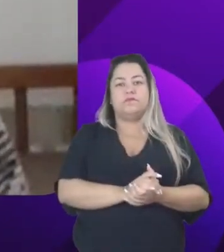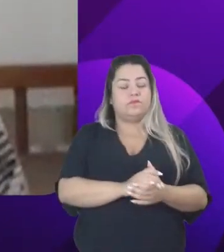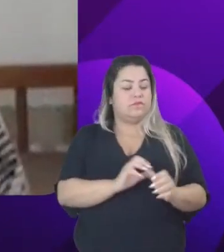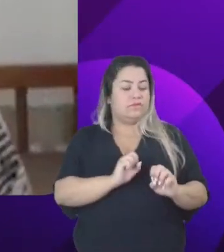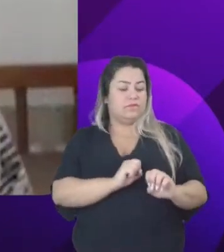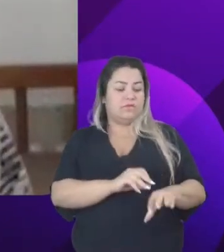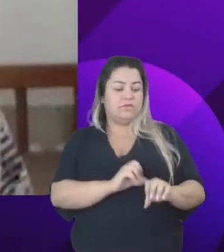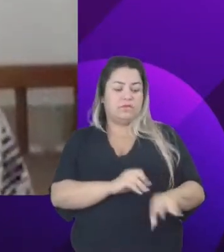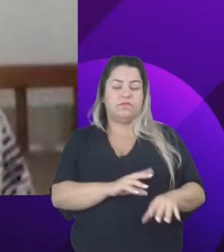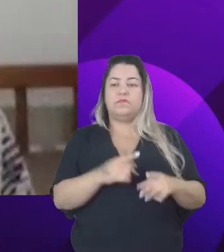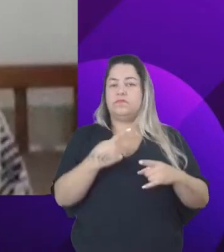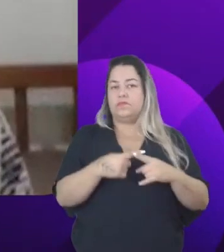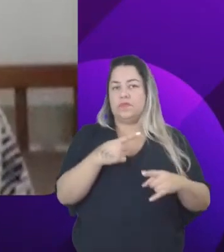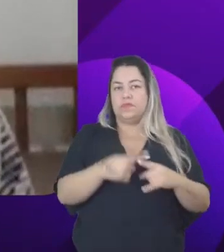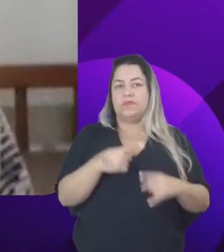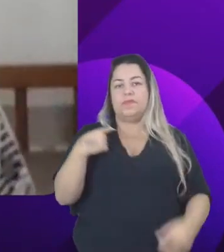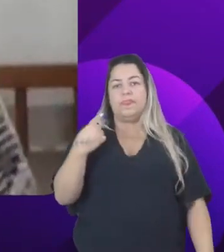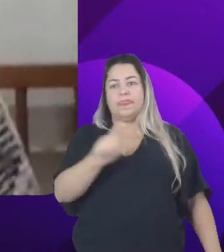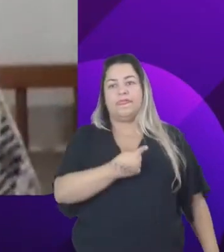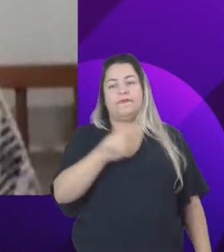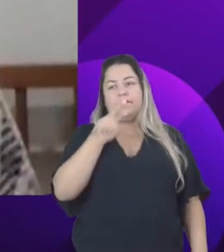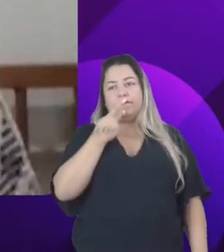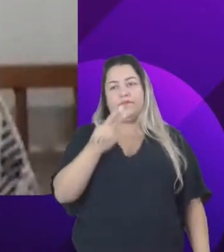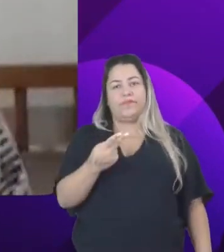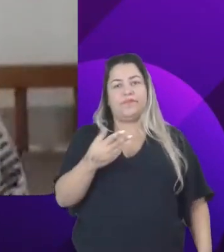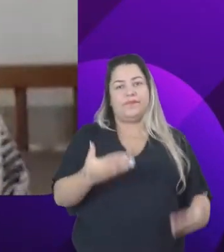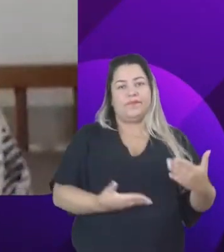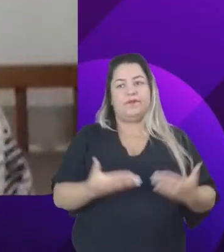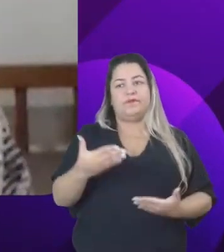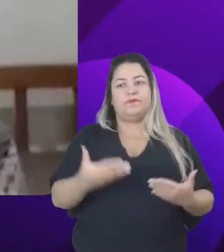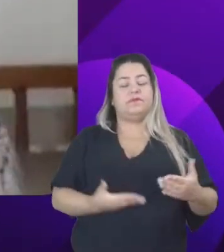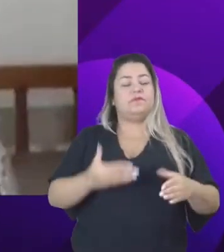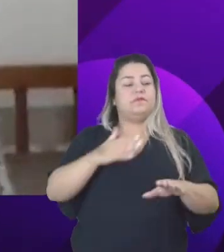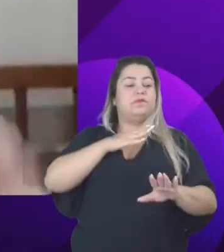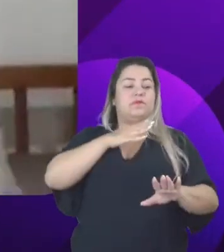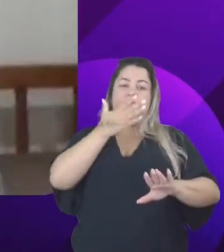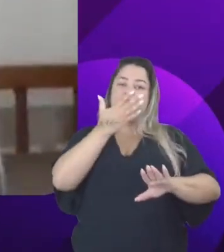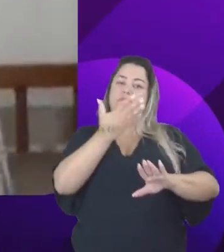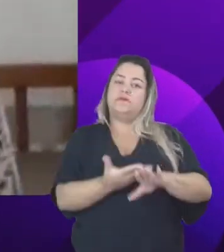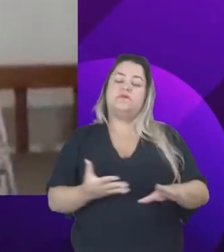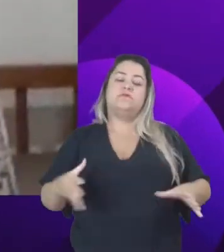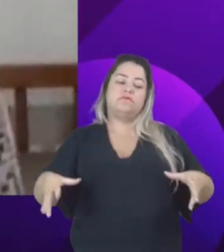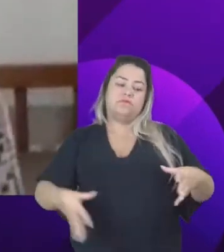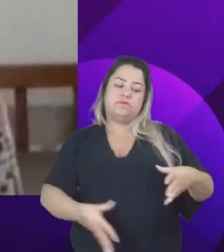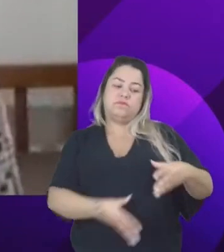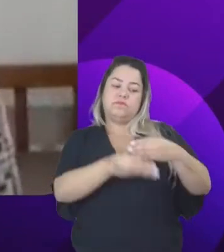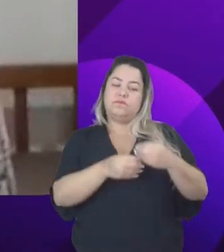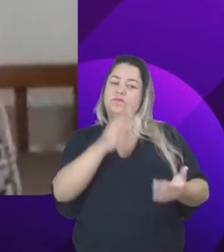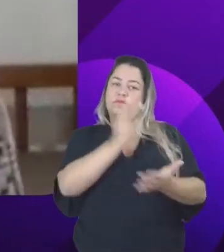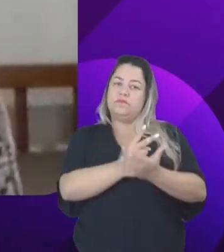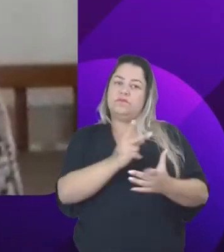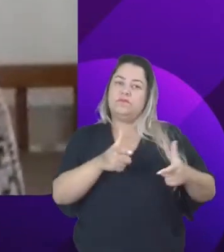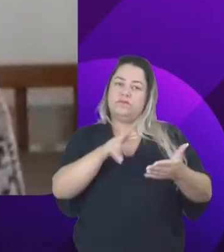interdisciplinar, por isso que nós falamos de um serviço integrado, porque ele integra no mesmo